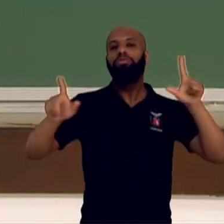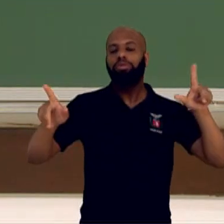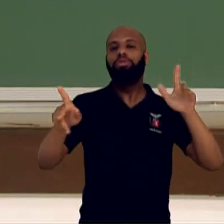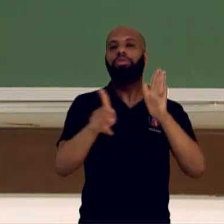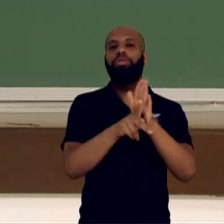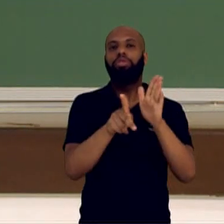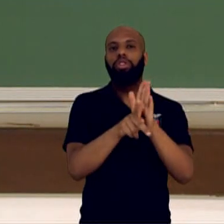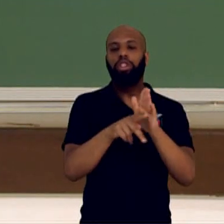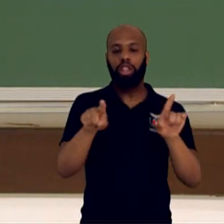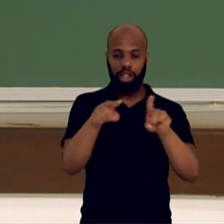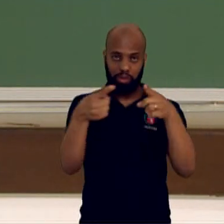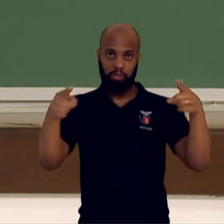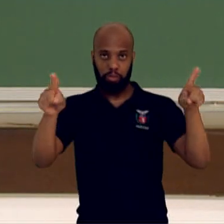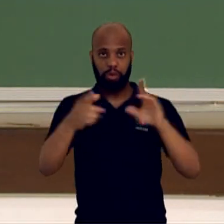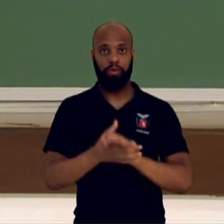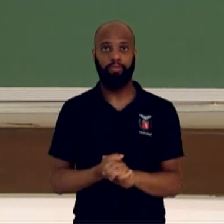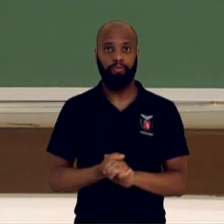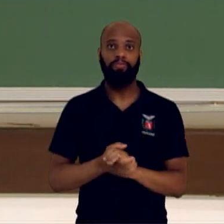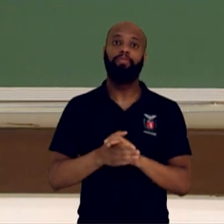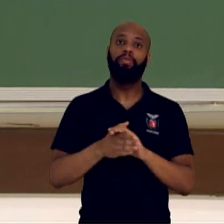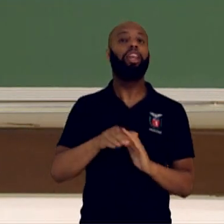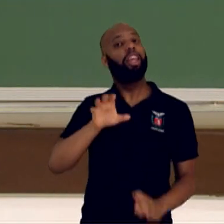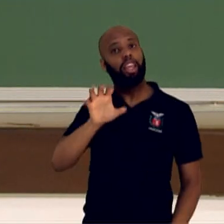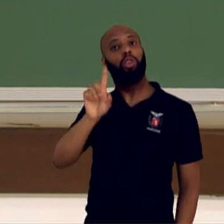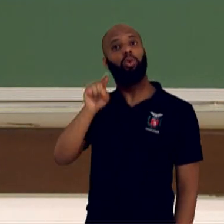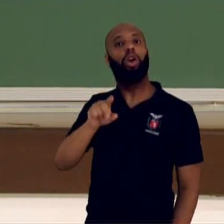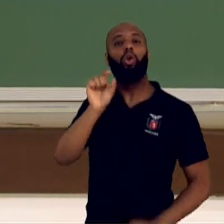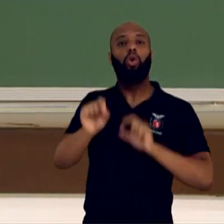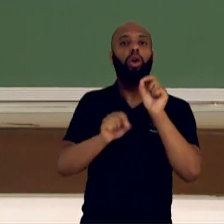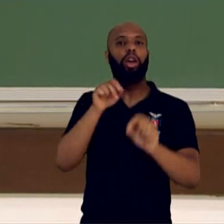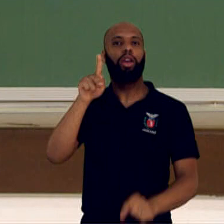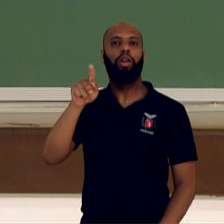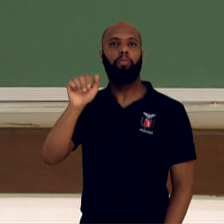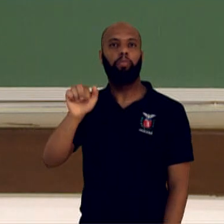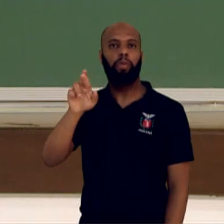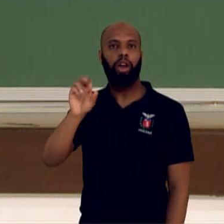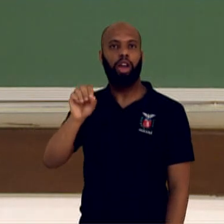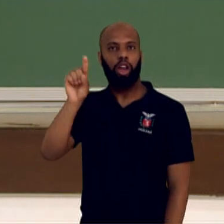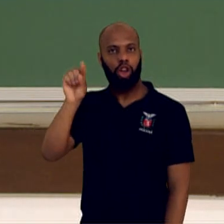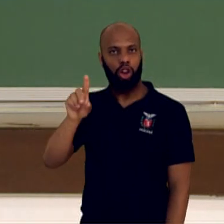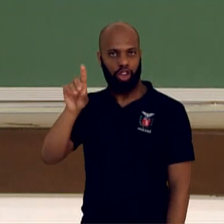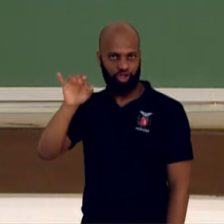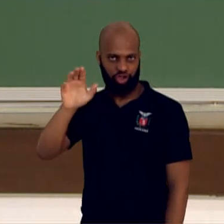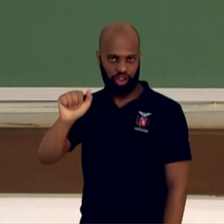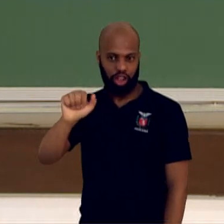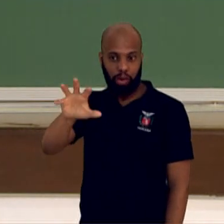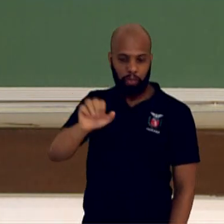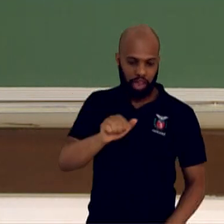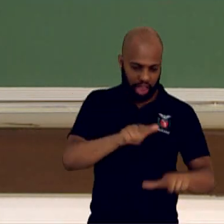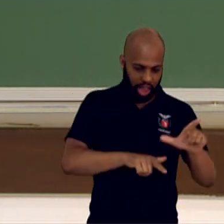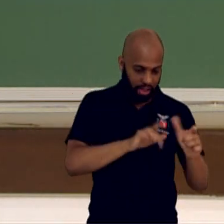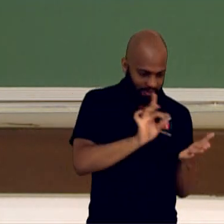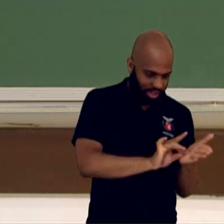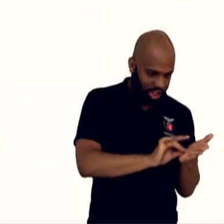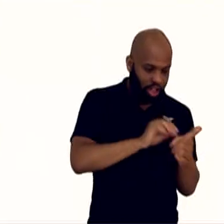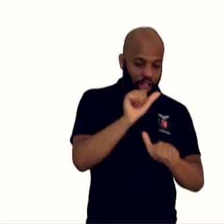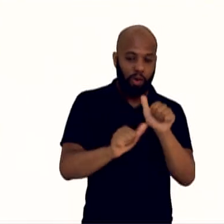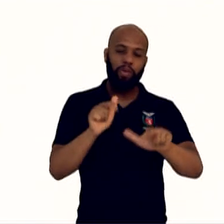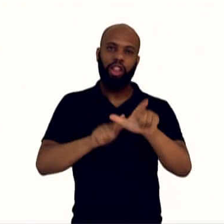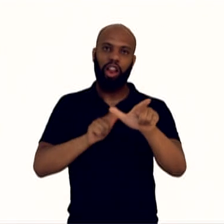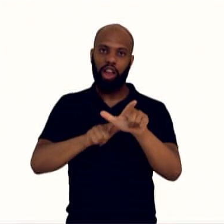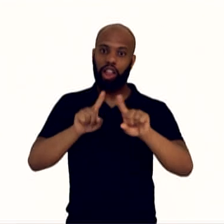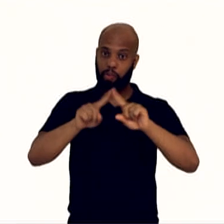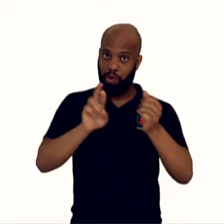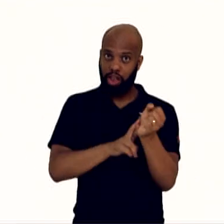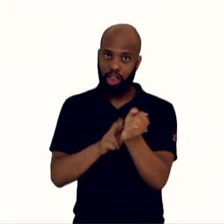em cima daquela música, né? E isso a gente chama de paródia, né? Então, eles faziam o quê? Os DJs compunham as